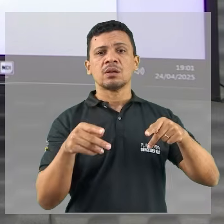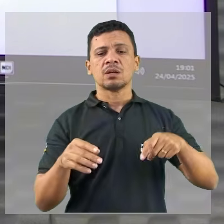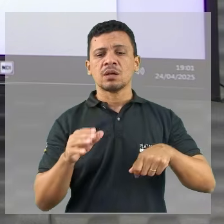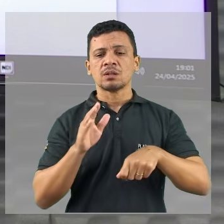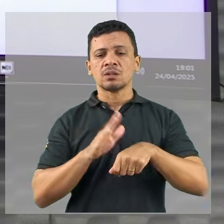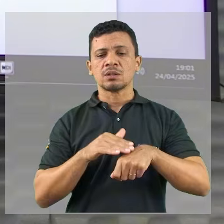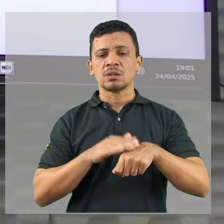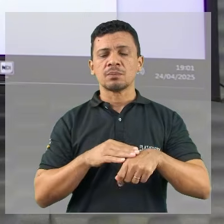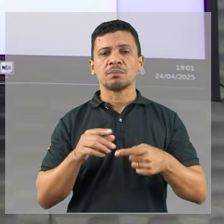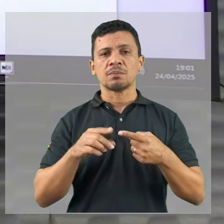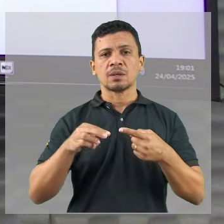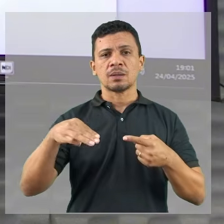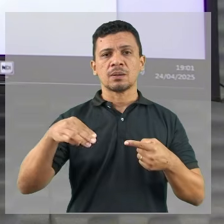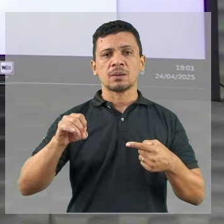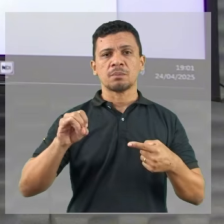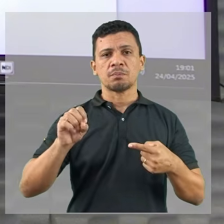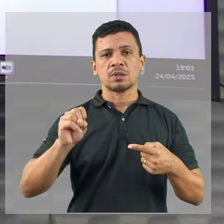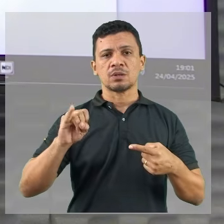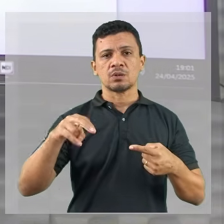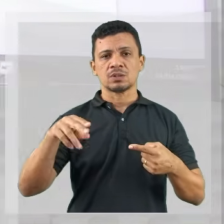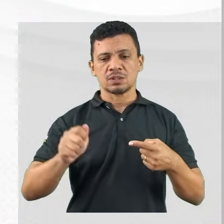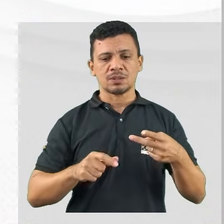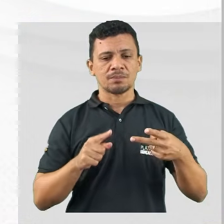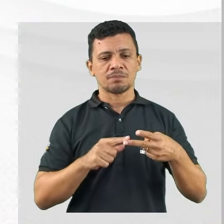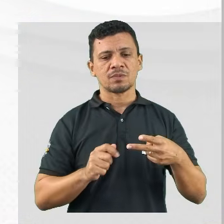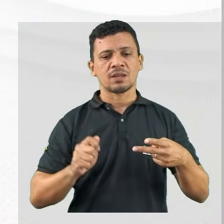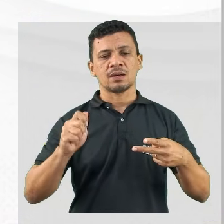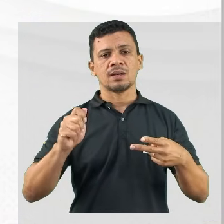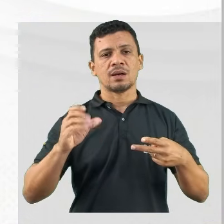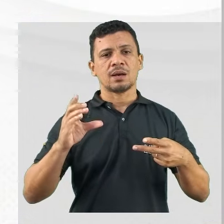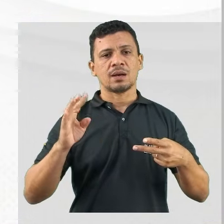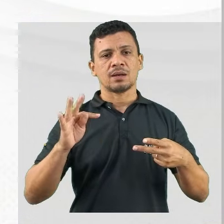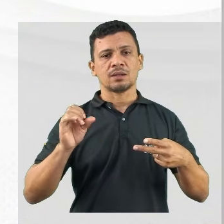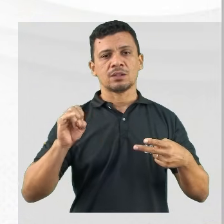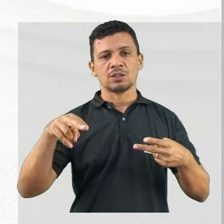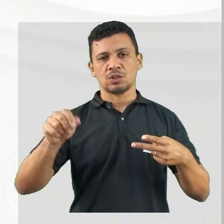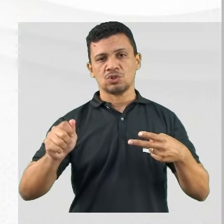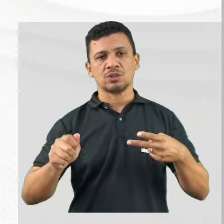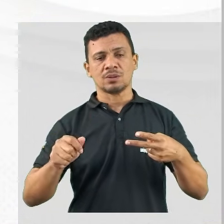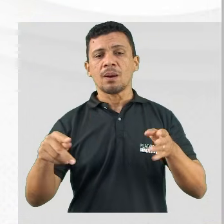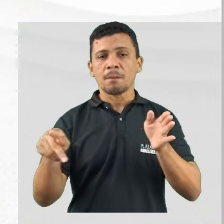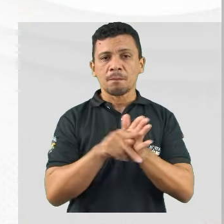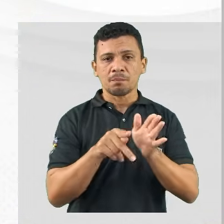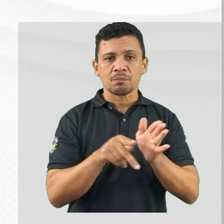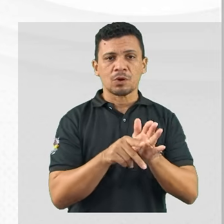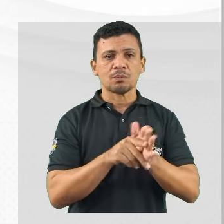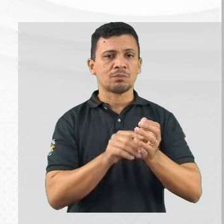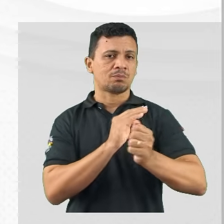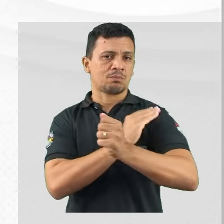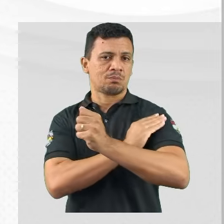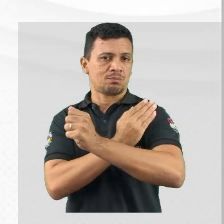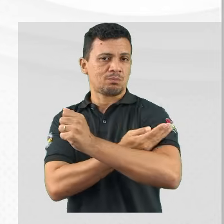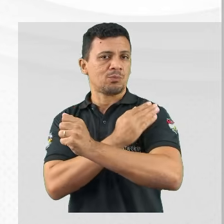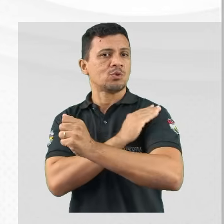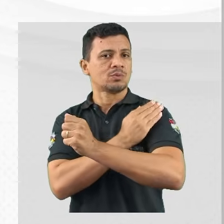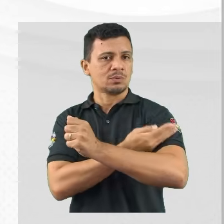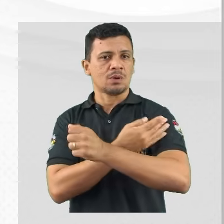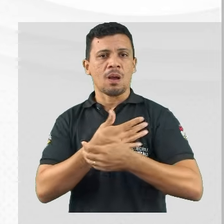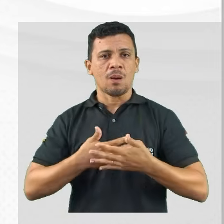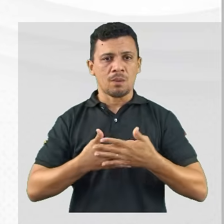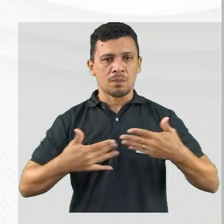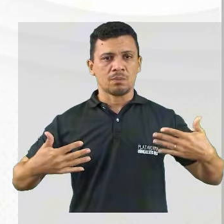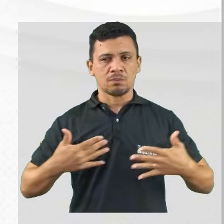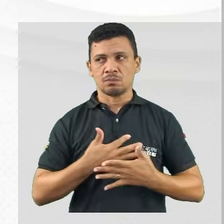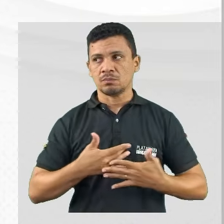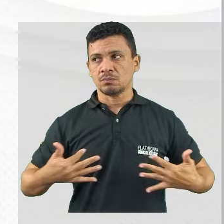de miosina e actina. Elas compõem o tecido muscular. E são elas que permitem que ocorra